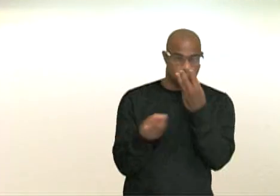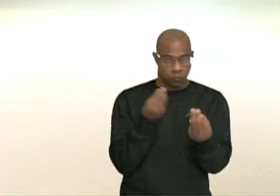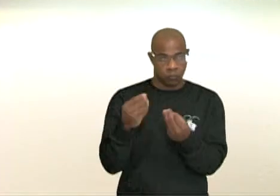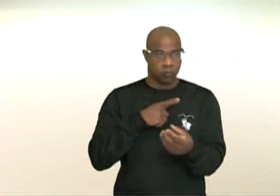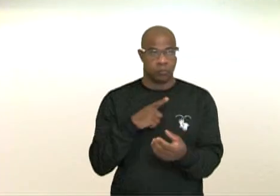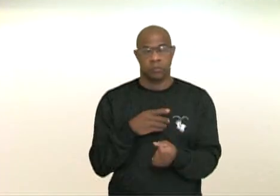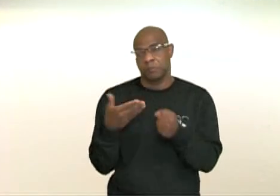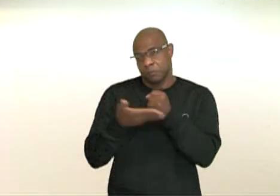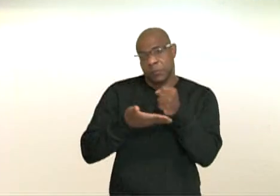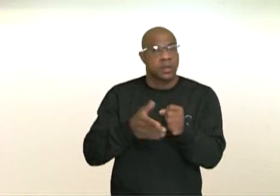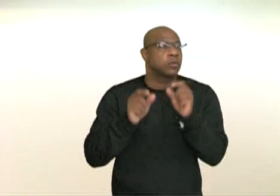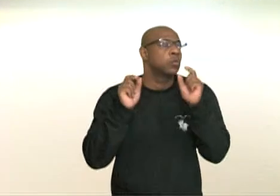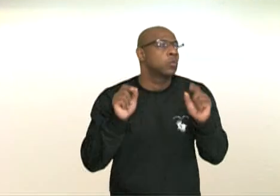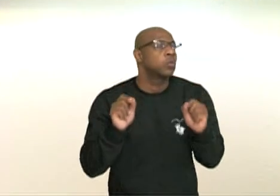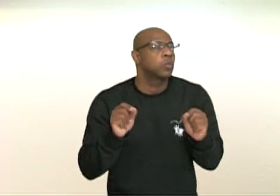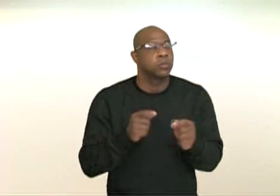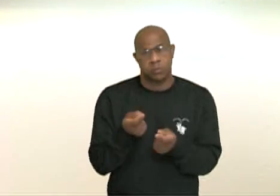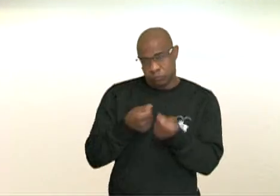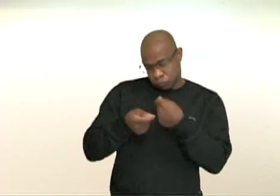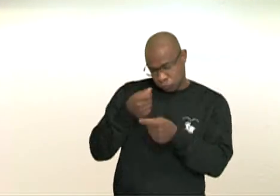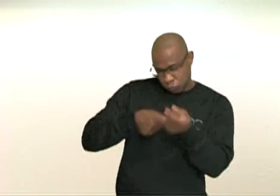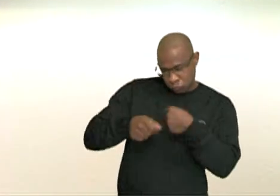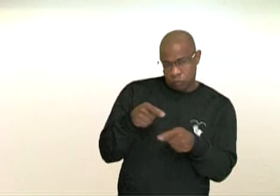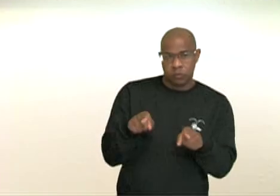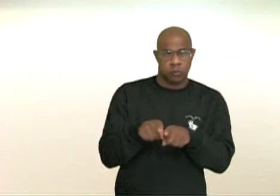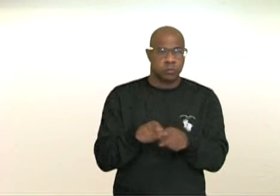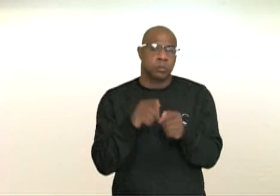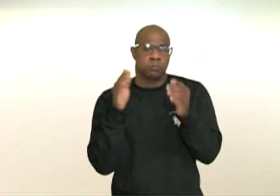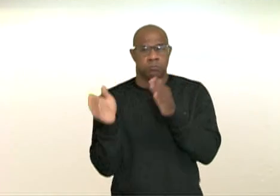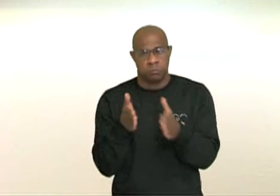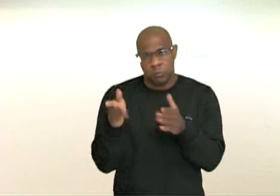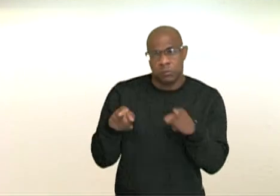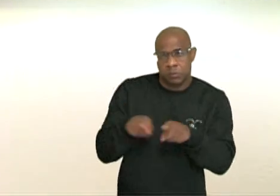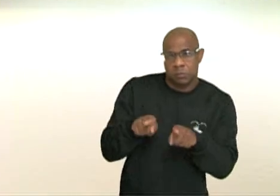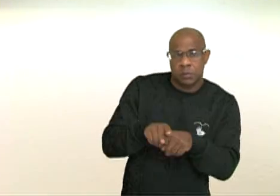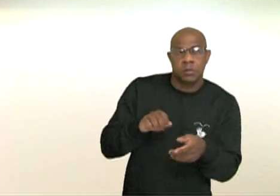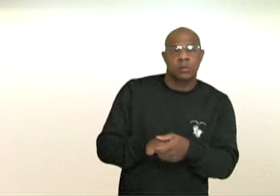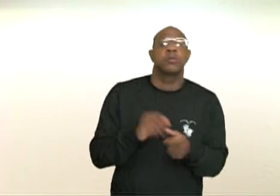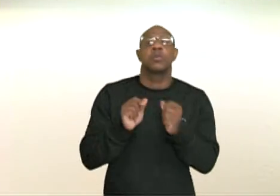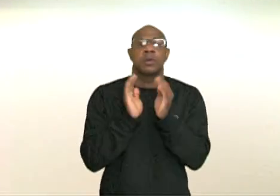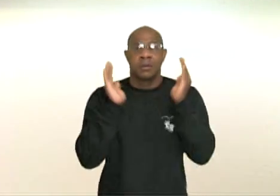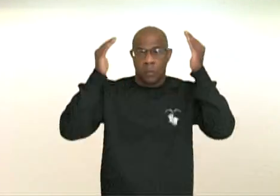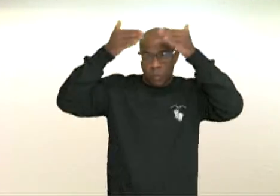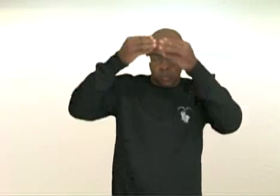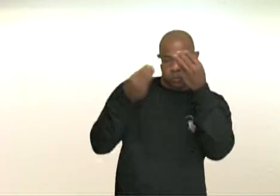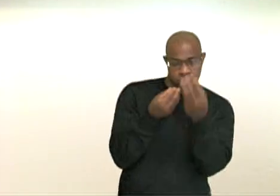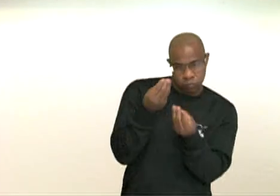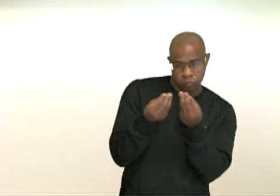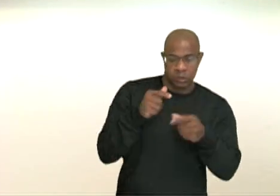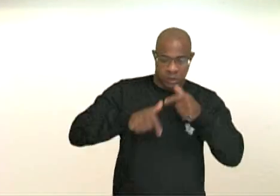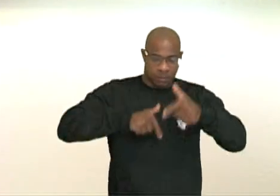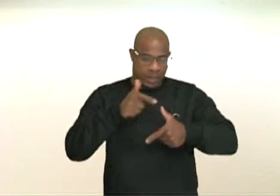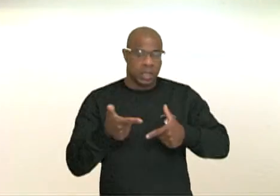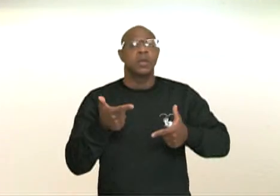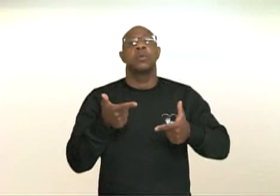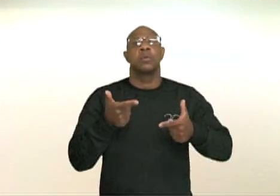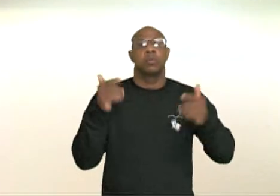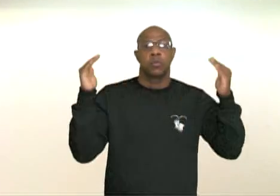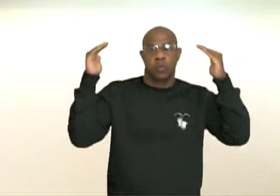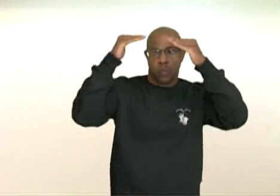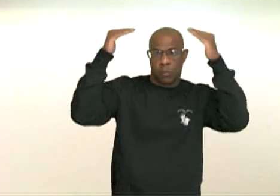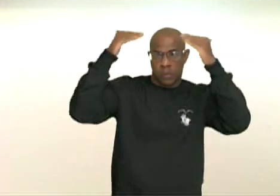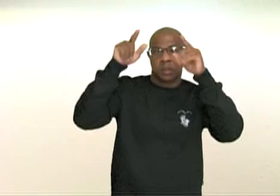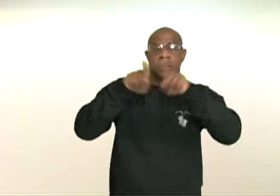como base econômica, ali como produção dos bens materiais, os camponeses e o trabalho no campo. E